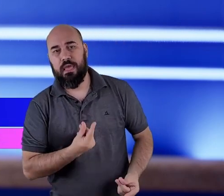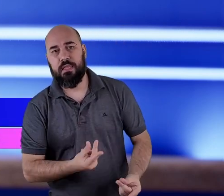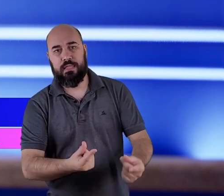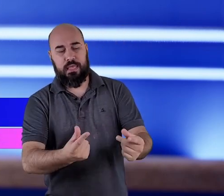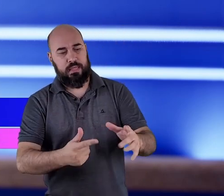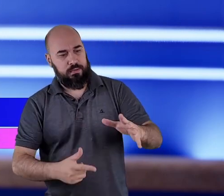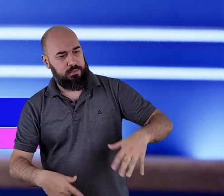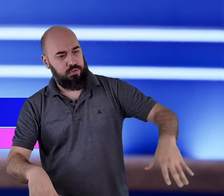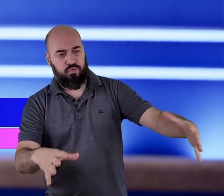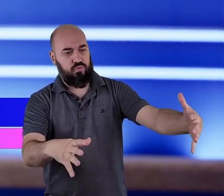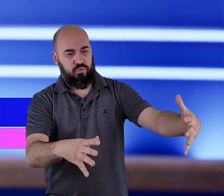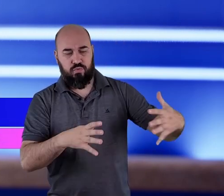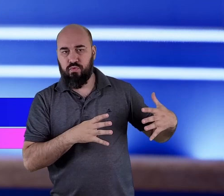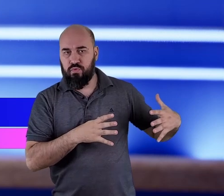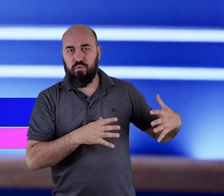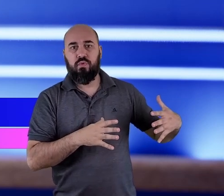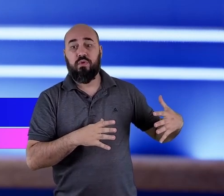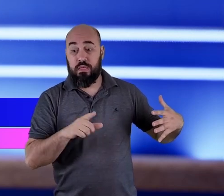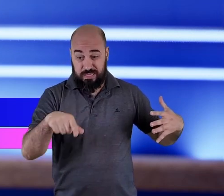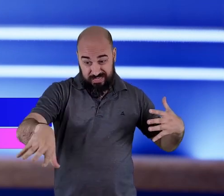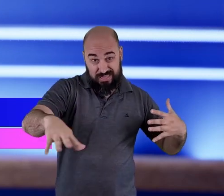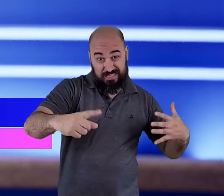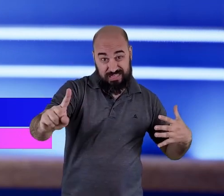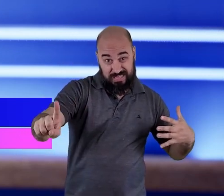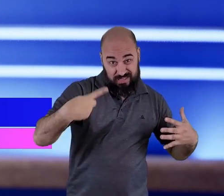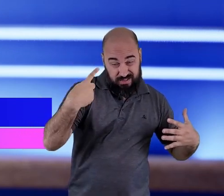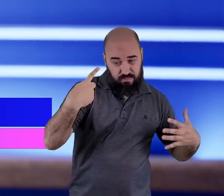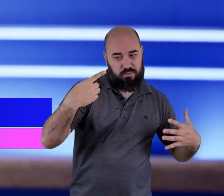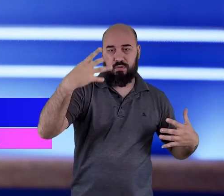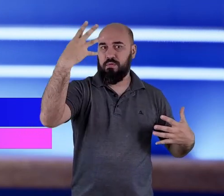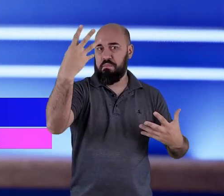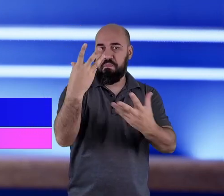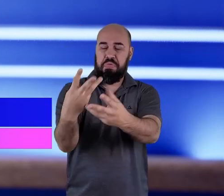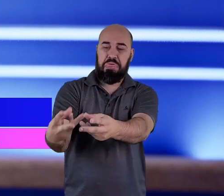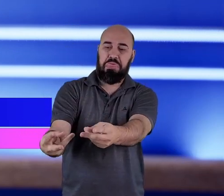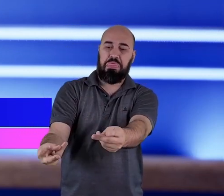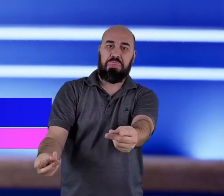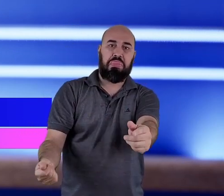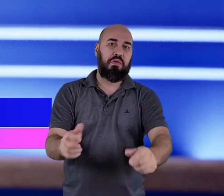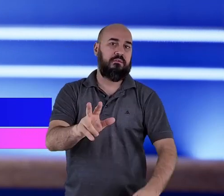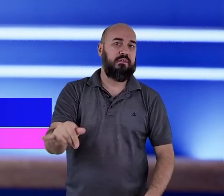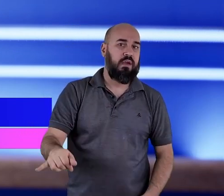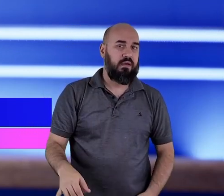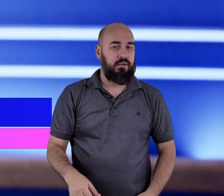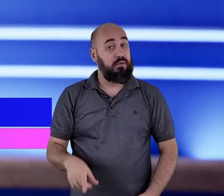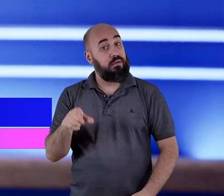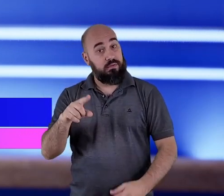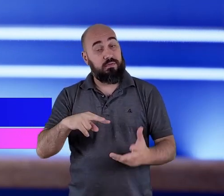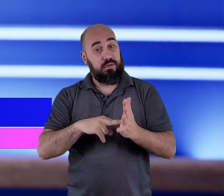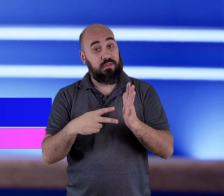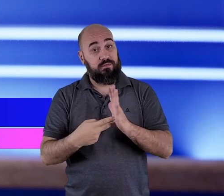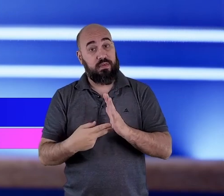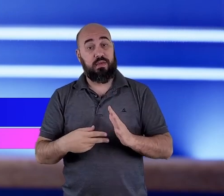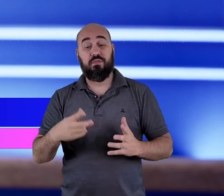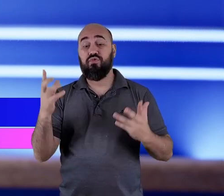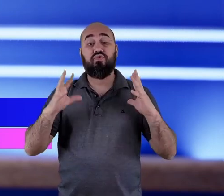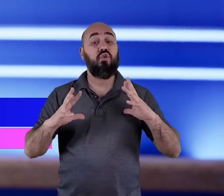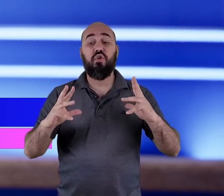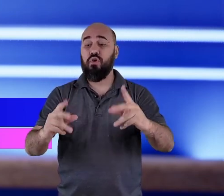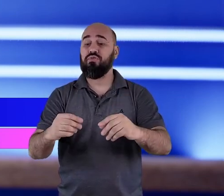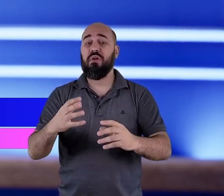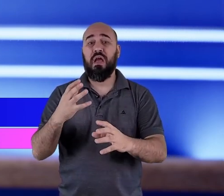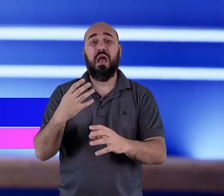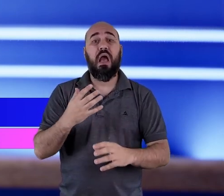seus inimigos com a sua volta. É uma batalha que Deus tem contra todos aqueles que se apegam